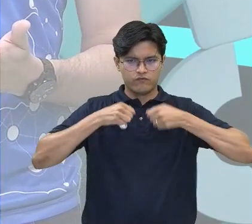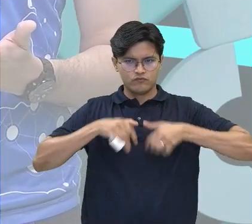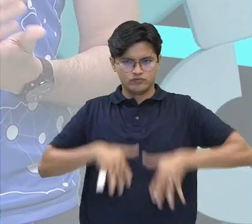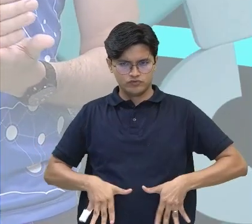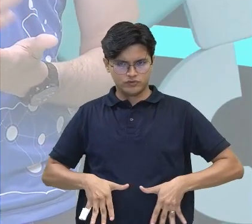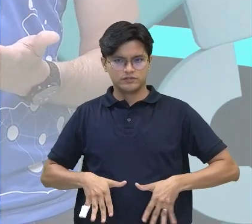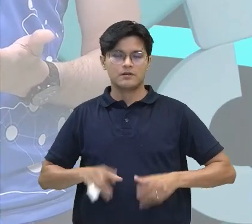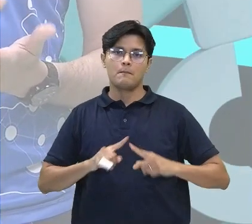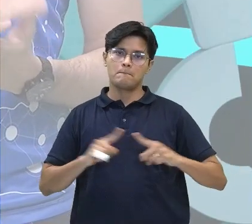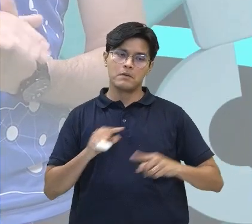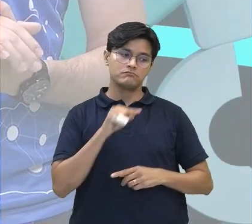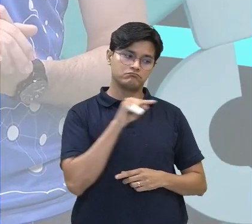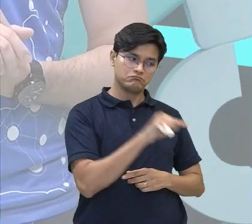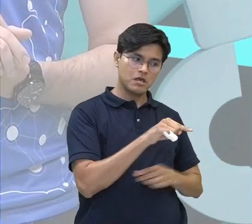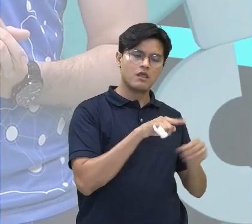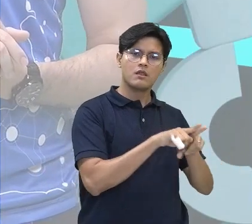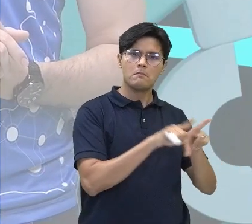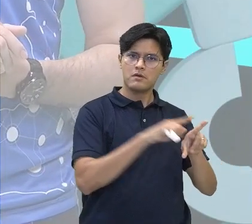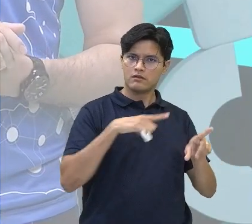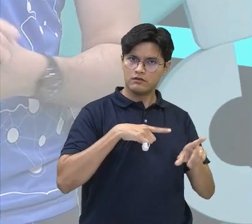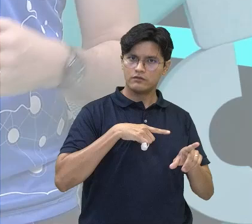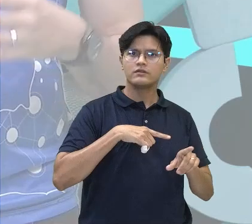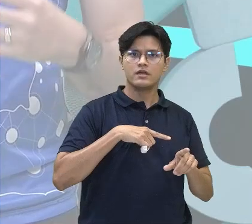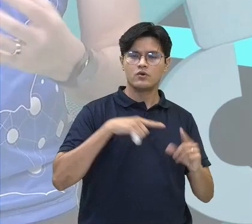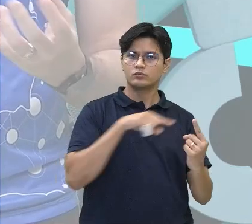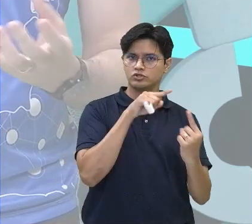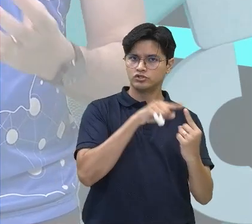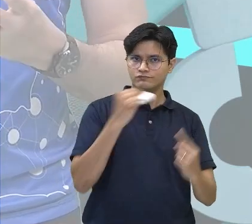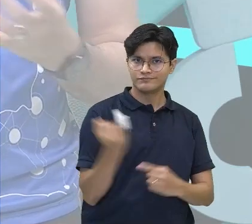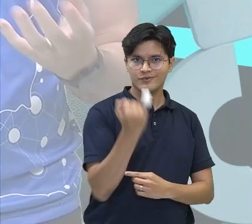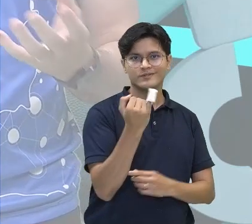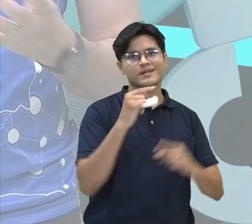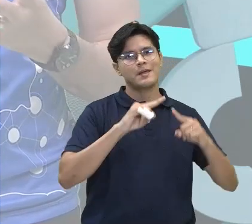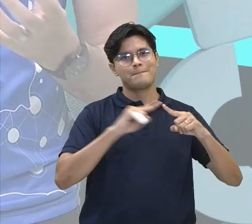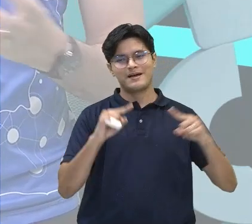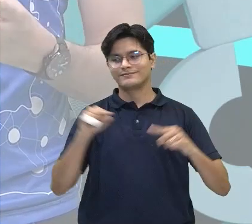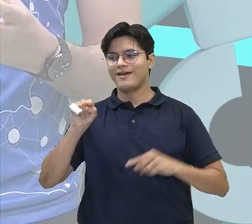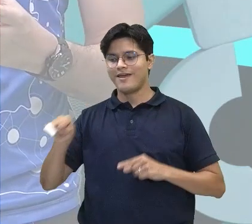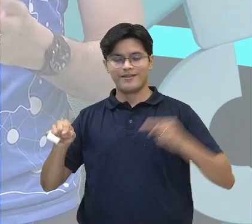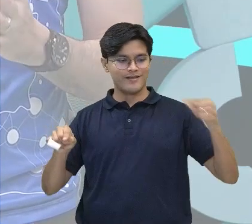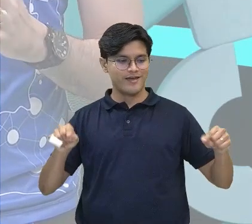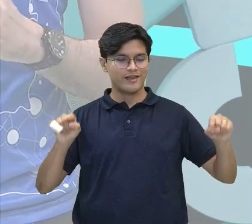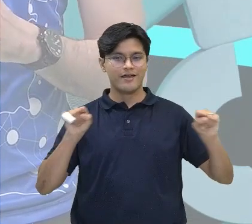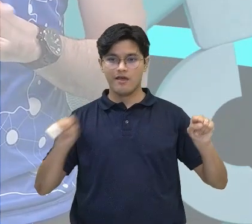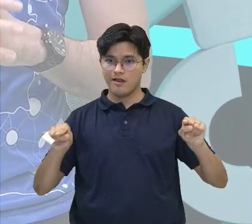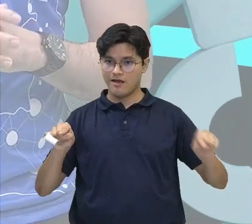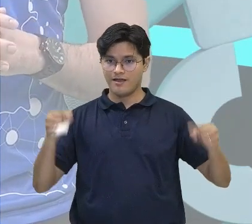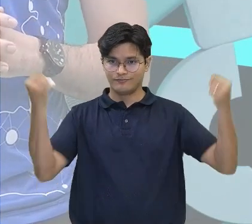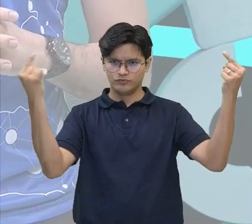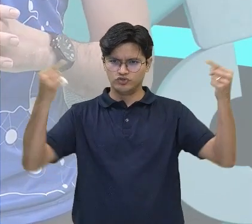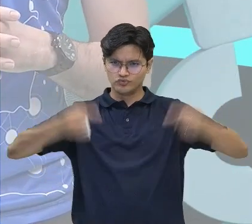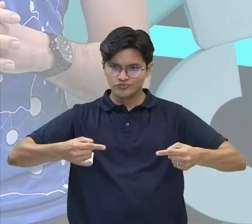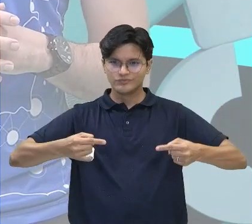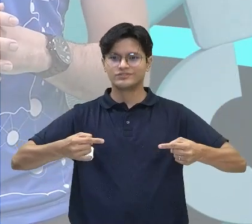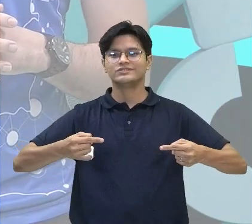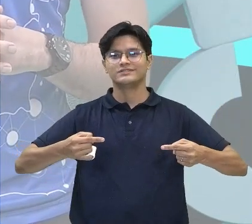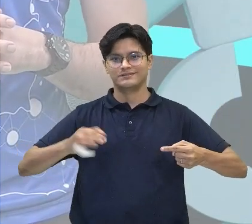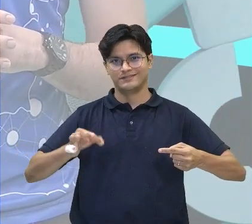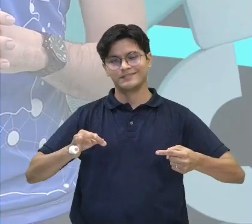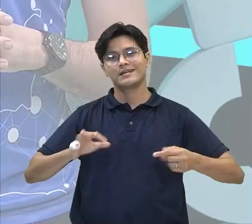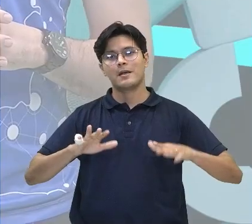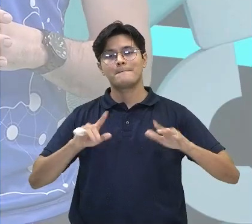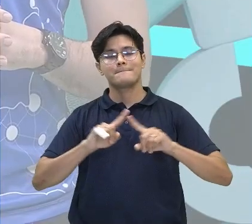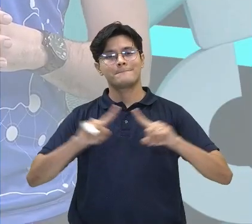são importantes, mas uma quer se sobressair à outra de qualquer forma. Se elas só entendessem a sua posição enquanto colaborativa, a gente